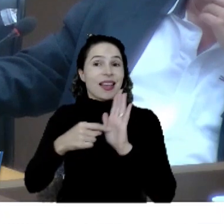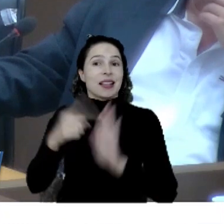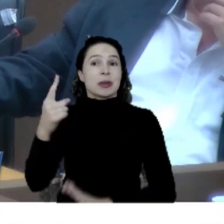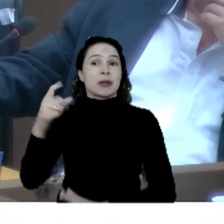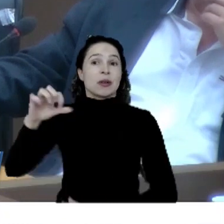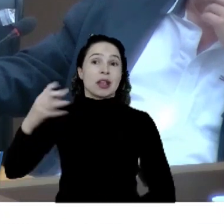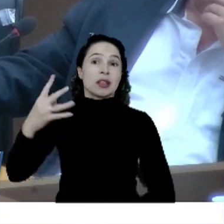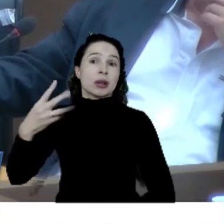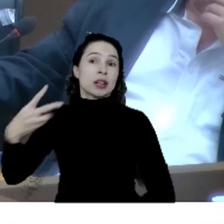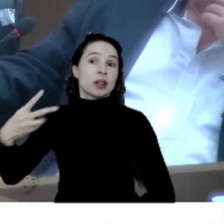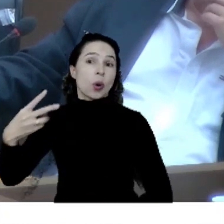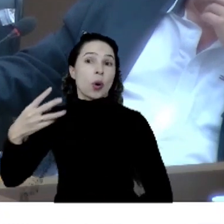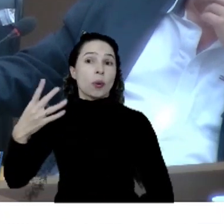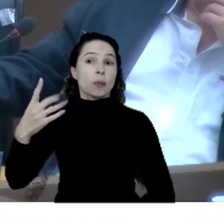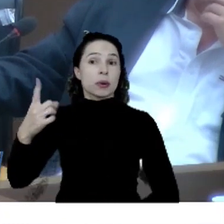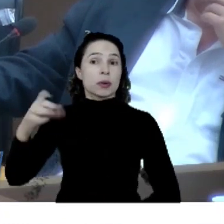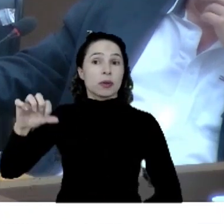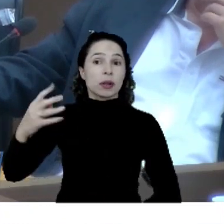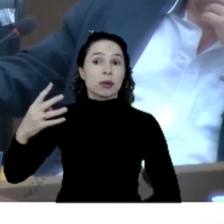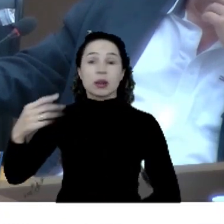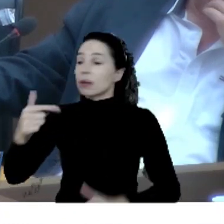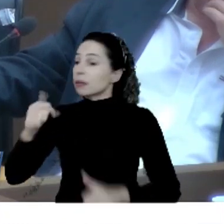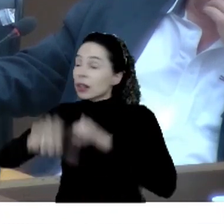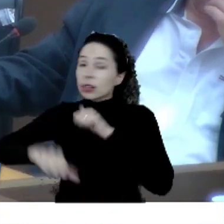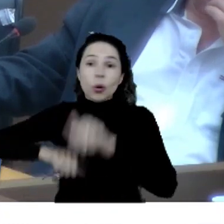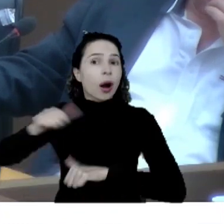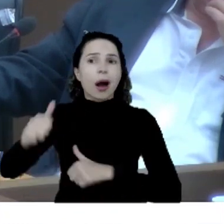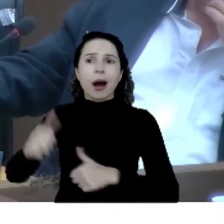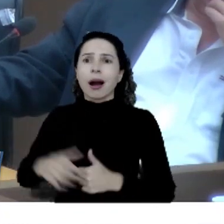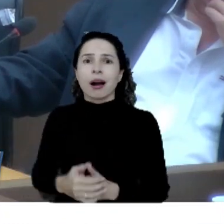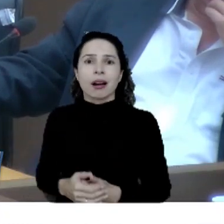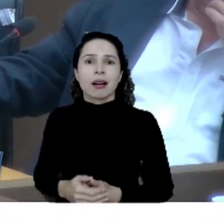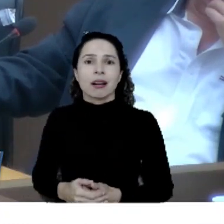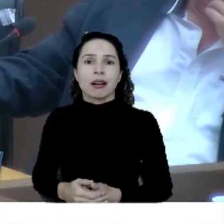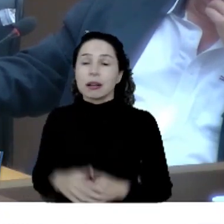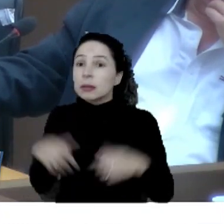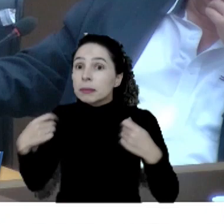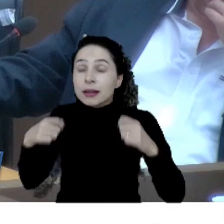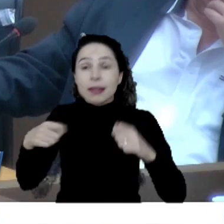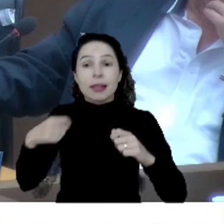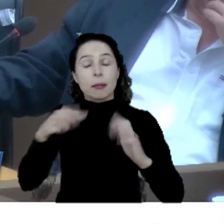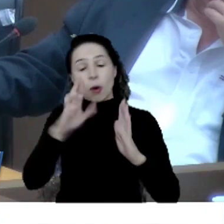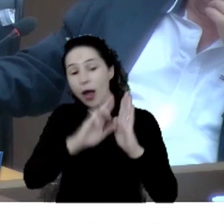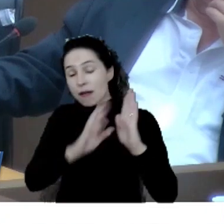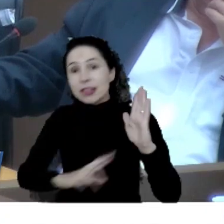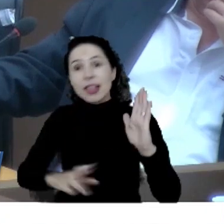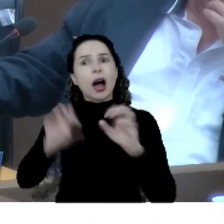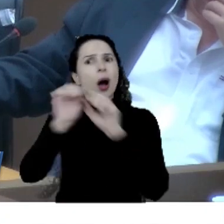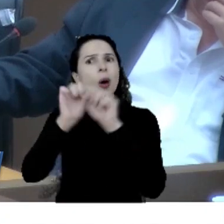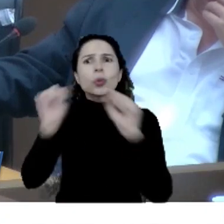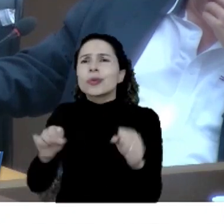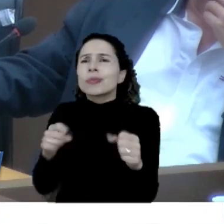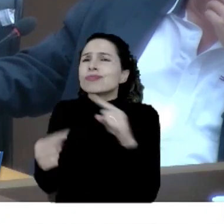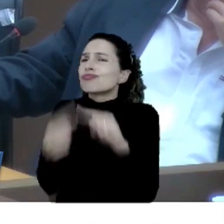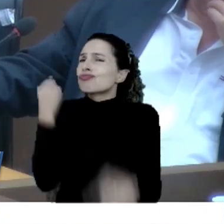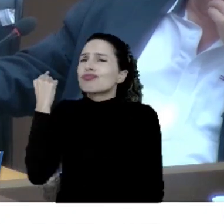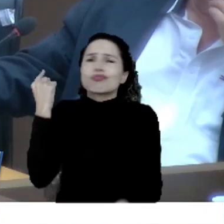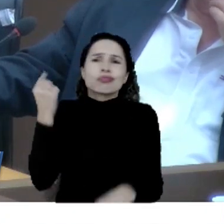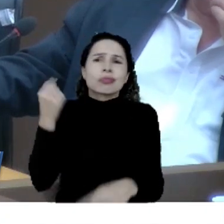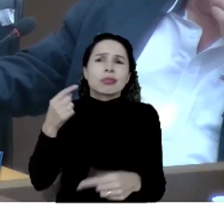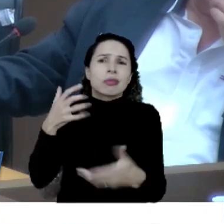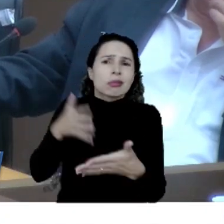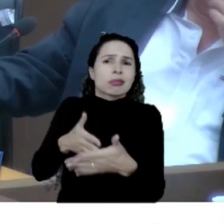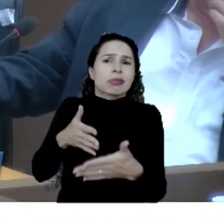43. Tem que rever toda a situação. Nós temos que rever. O sistema não funciona. E aí nós